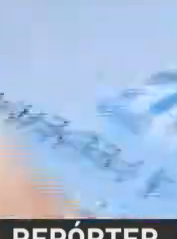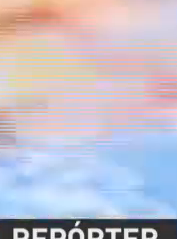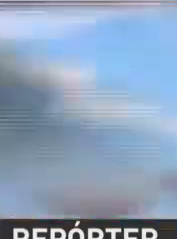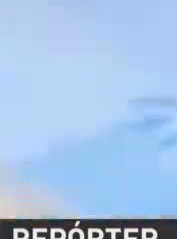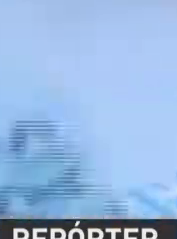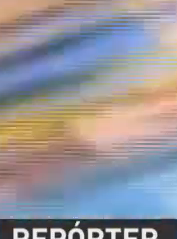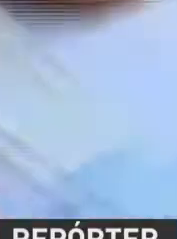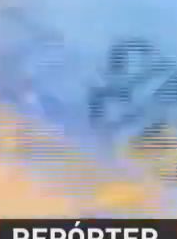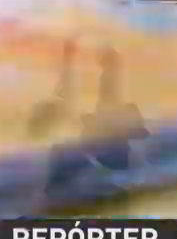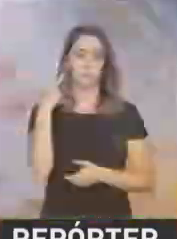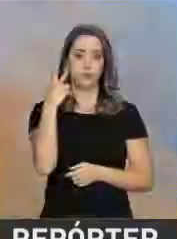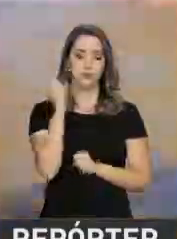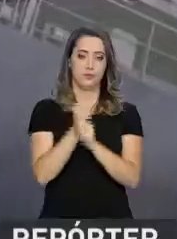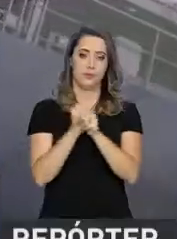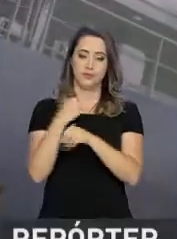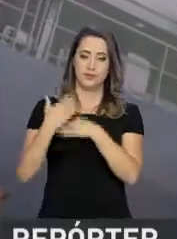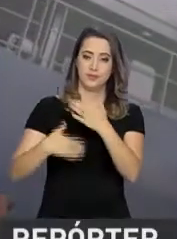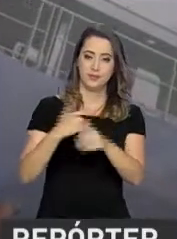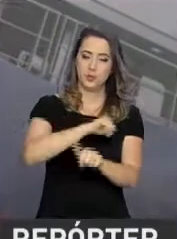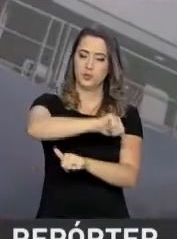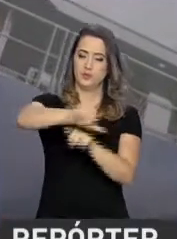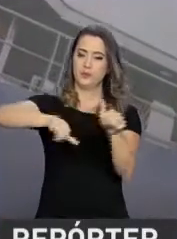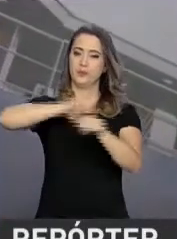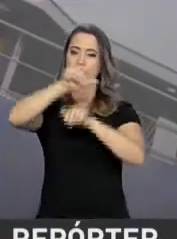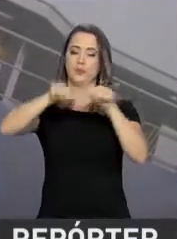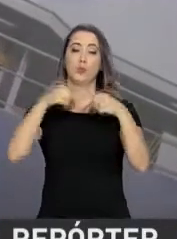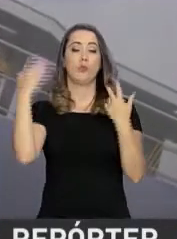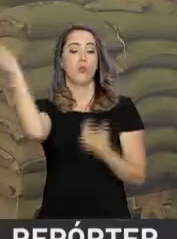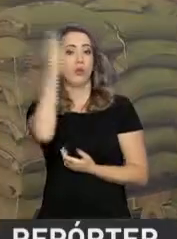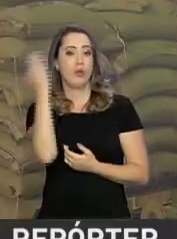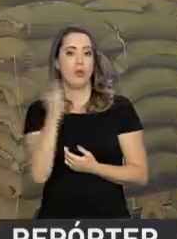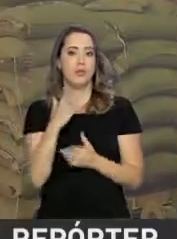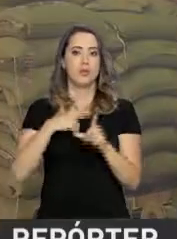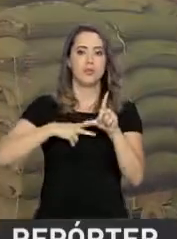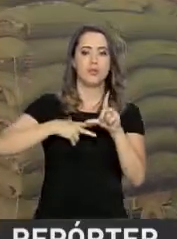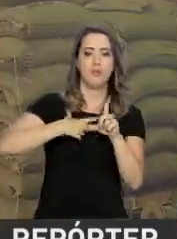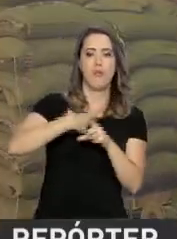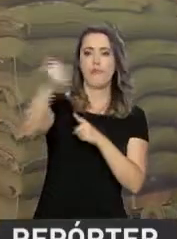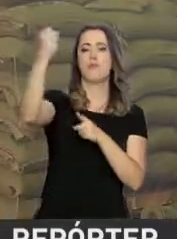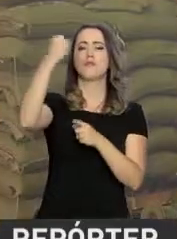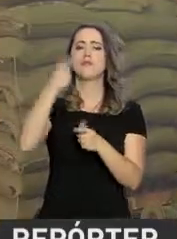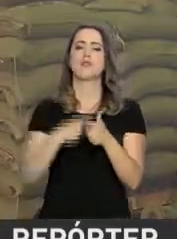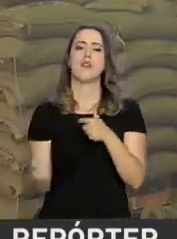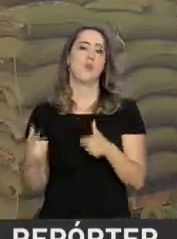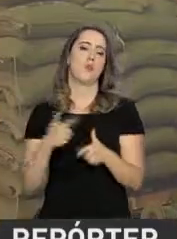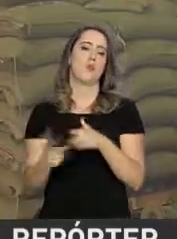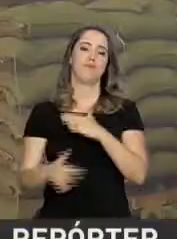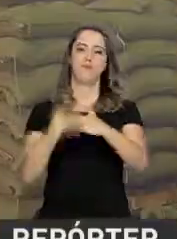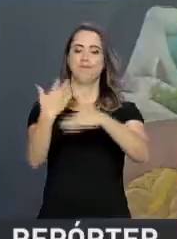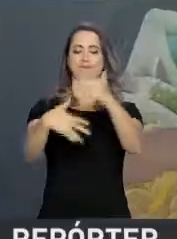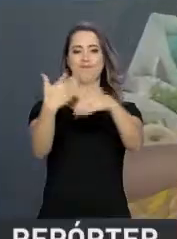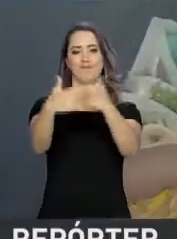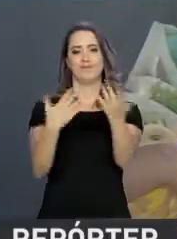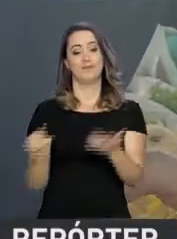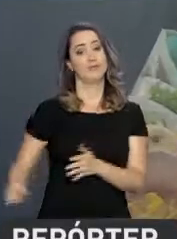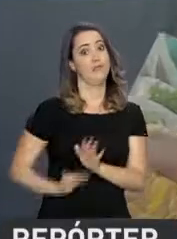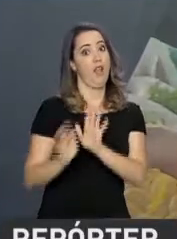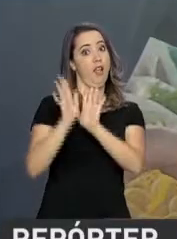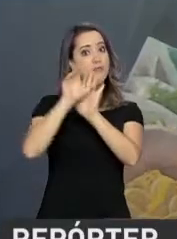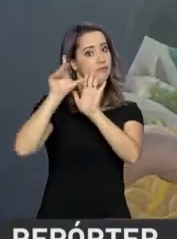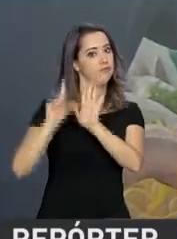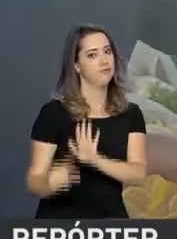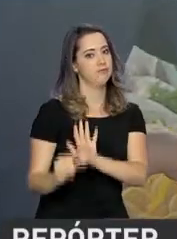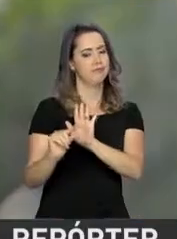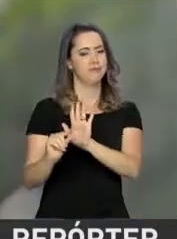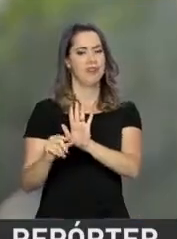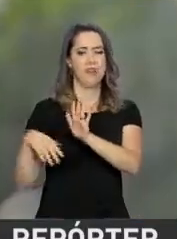dois anos e muitas mudanças o brasil superou a recessão voltou a crescer a inflação caiu para